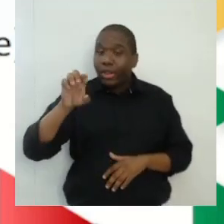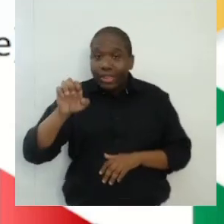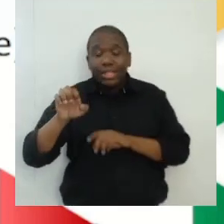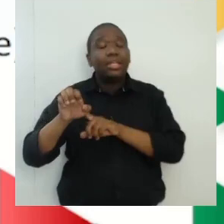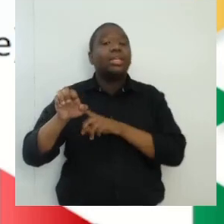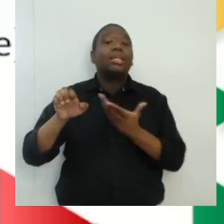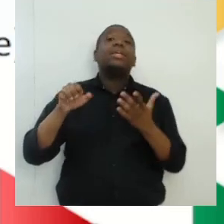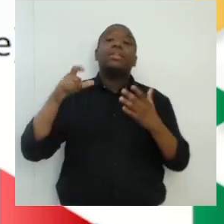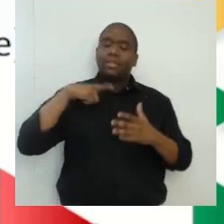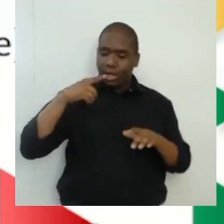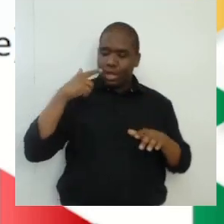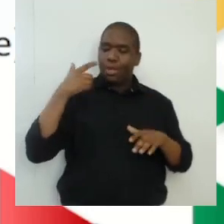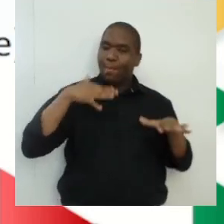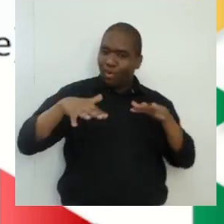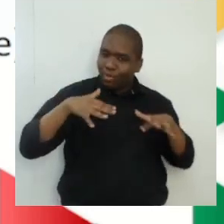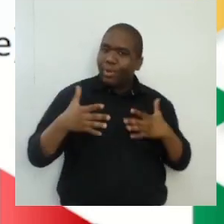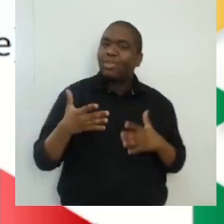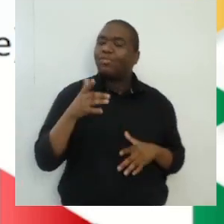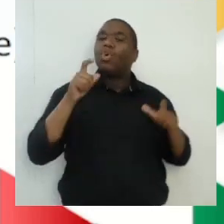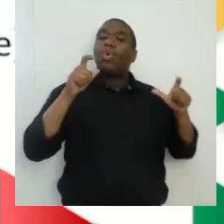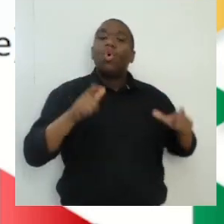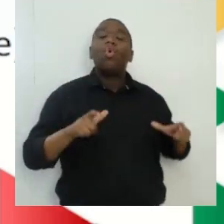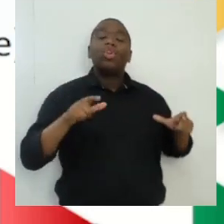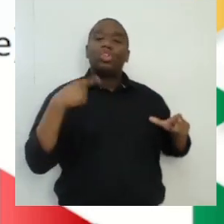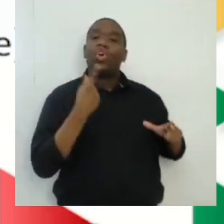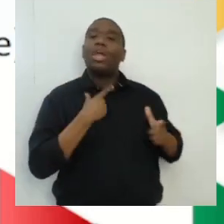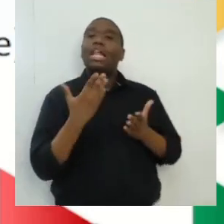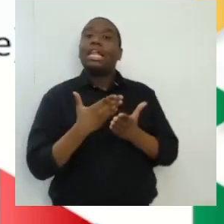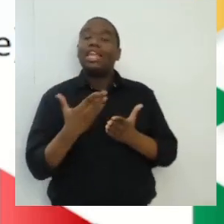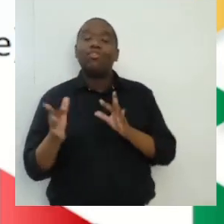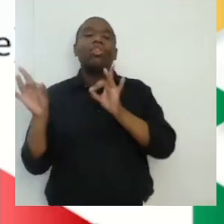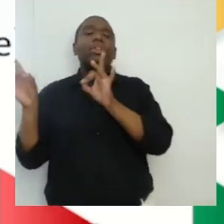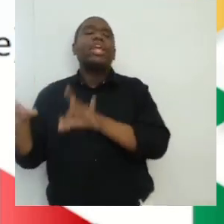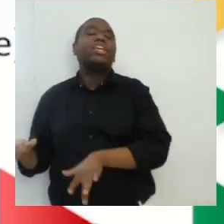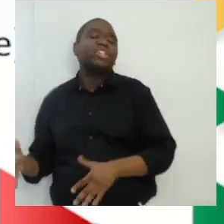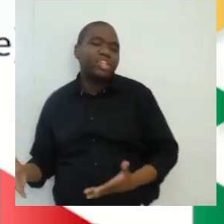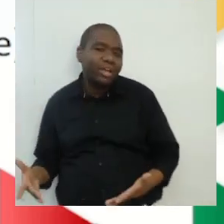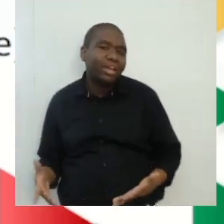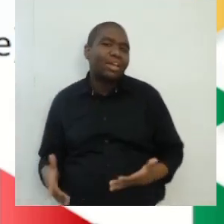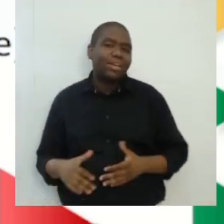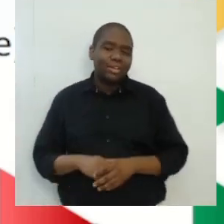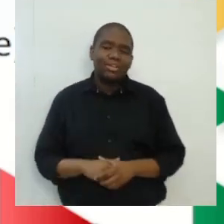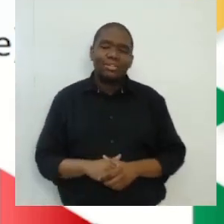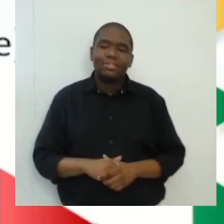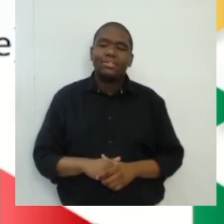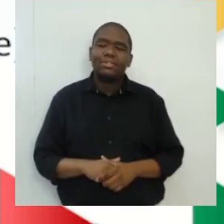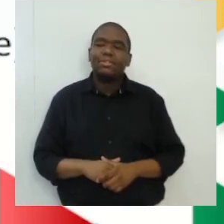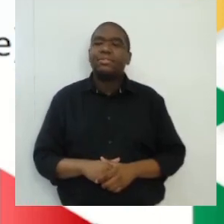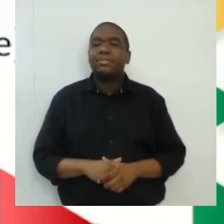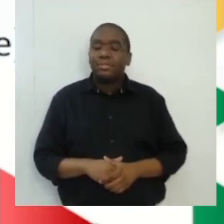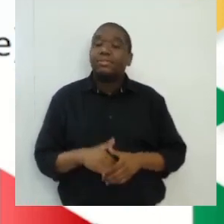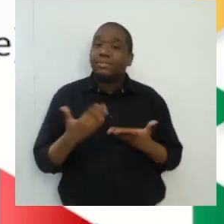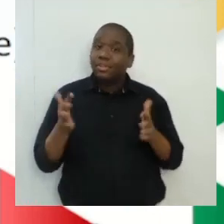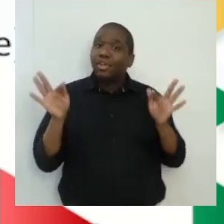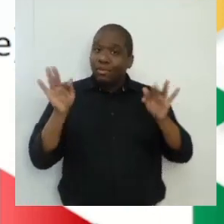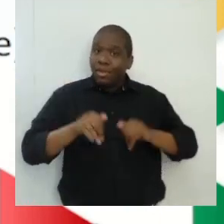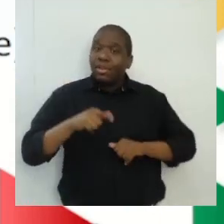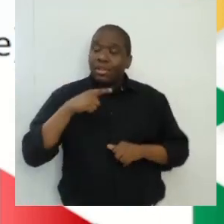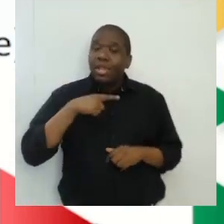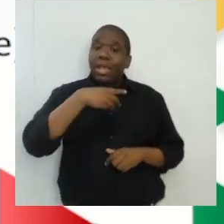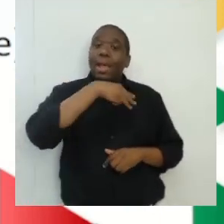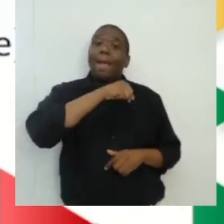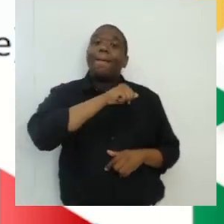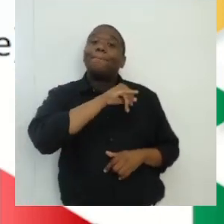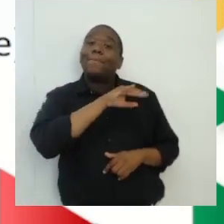movimento. Aonde deixaremos os livros? Para finalizar, a gente tem o mais sem o i e o